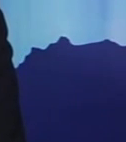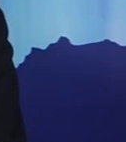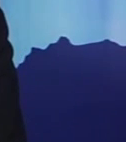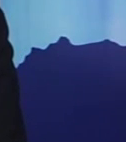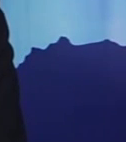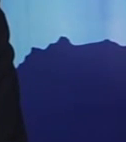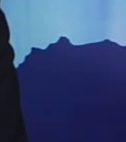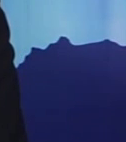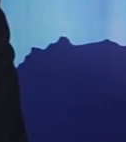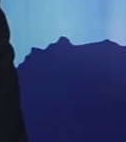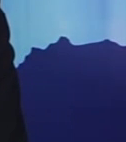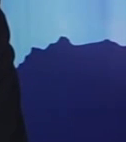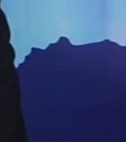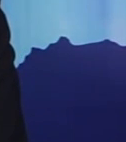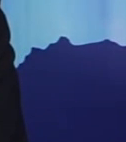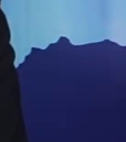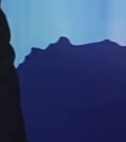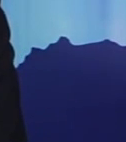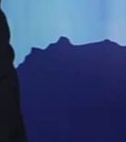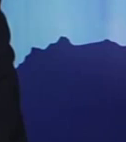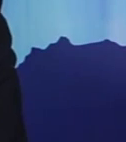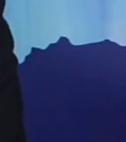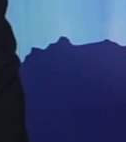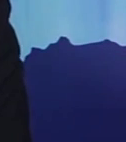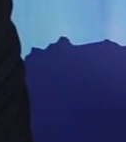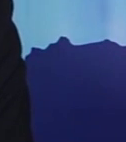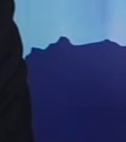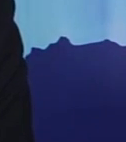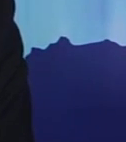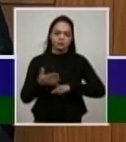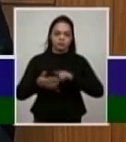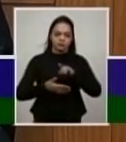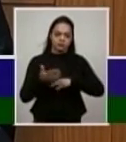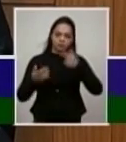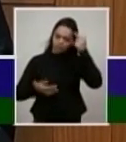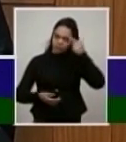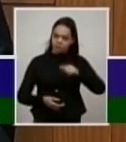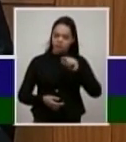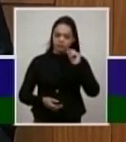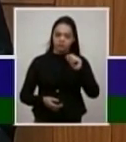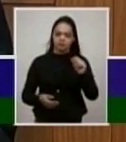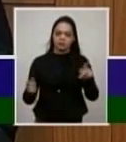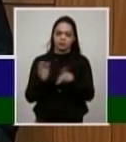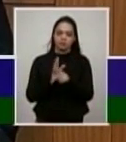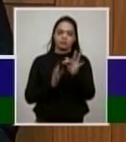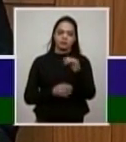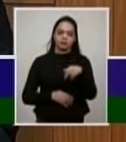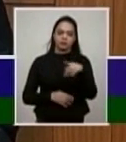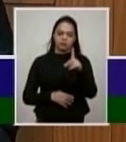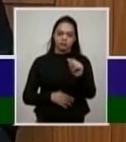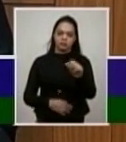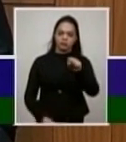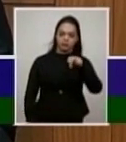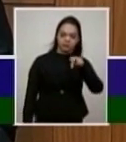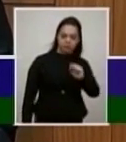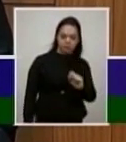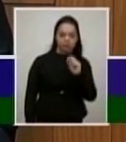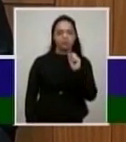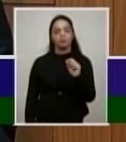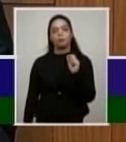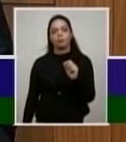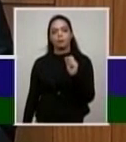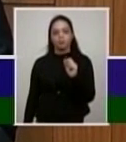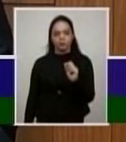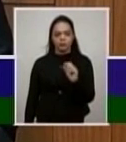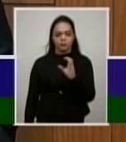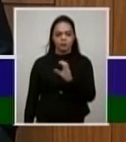O município questionava o objeto de investigação da comissão. O vereador Davi Tomás fez a leitura da conclusão do